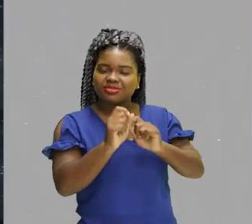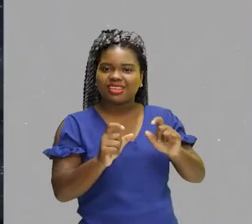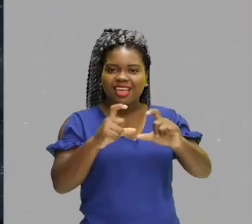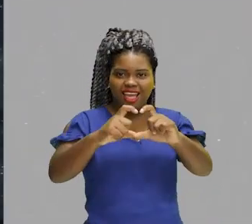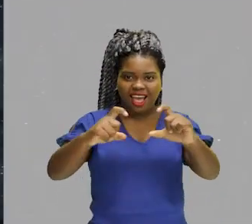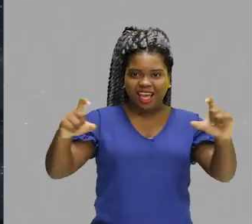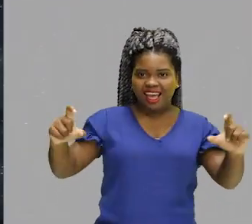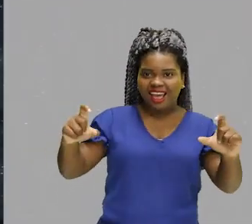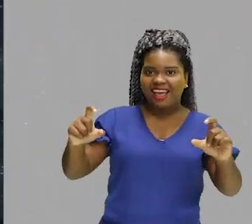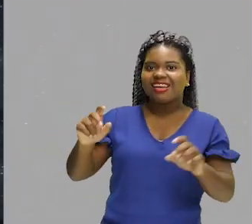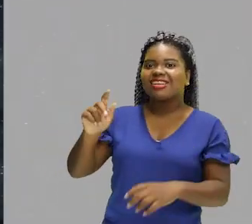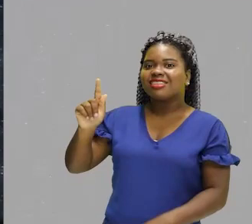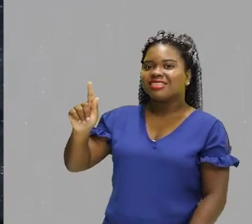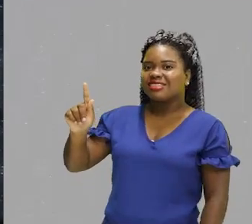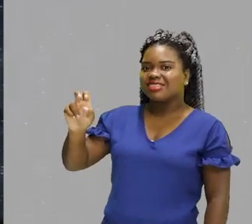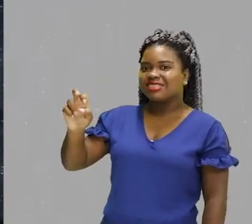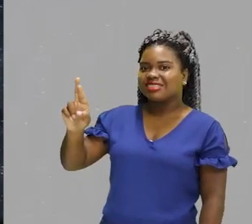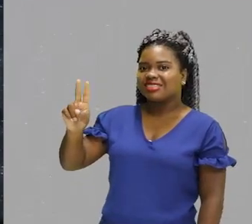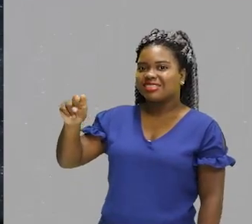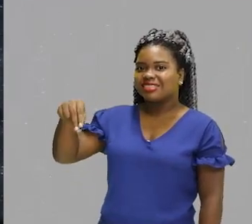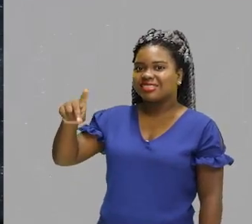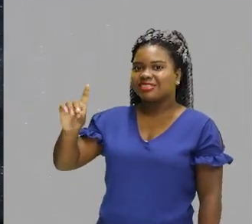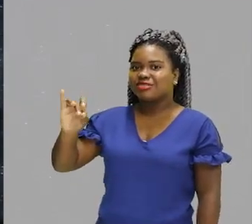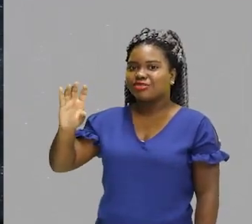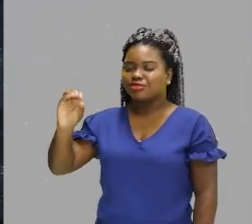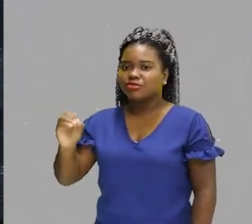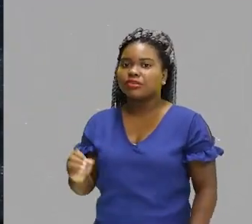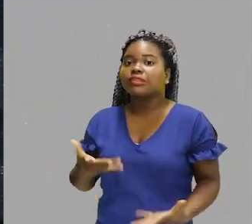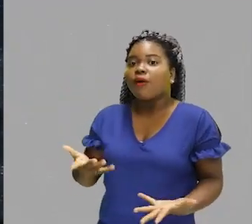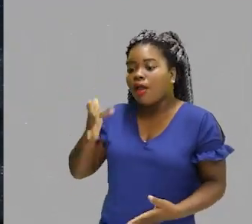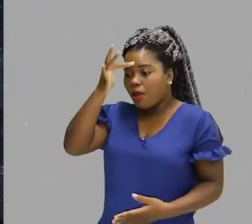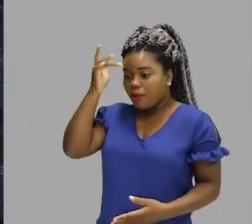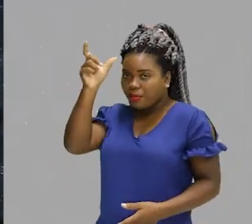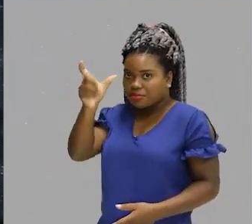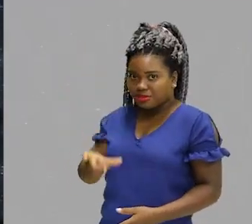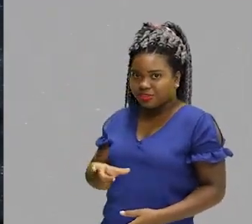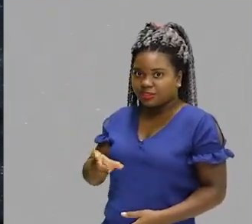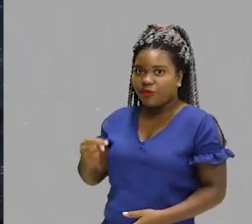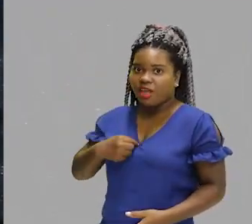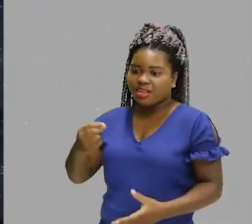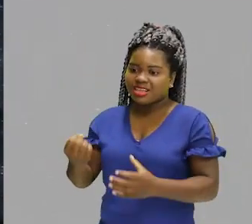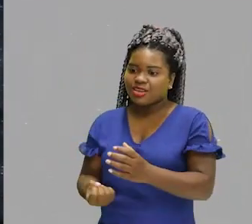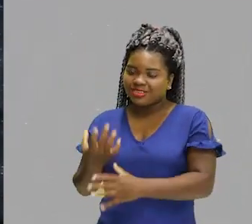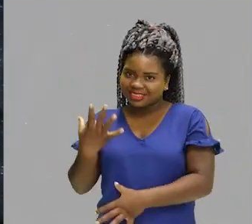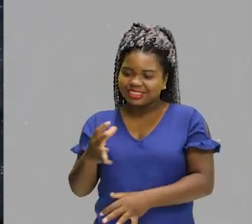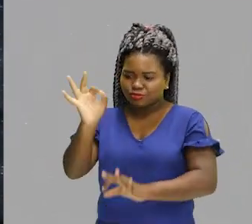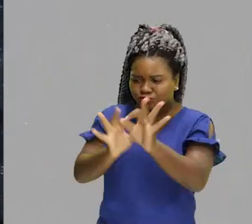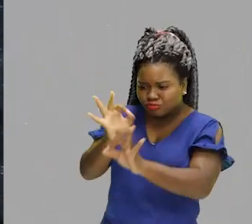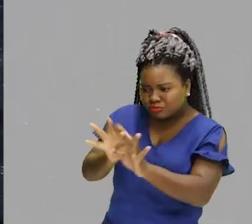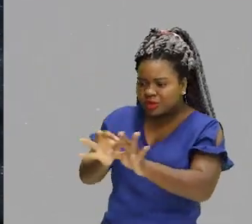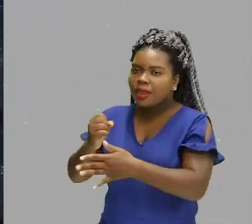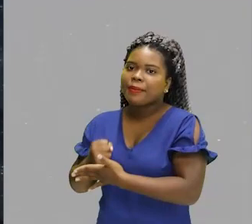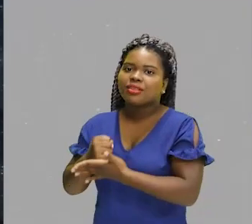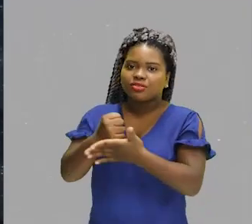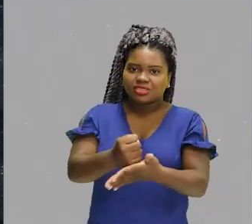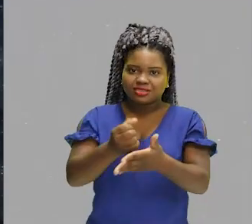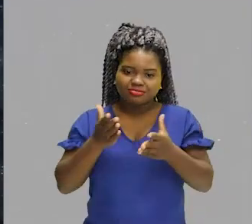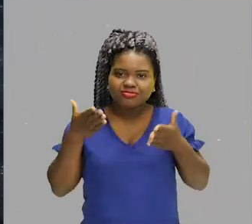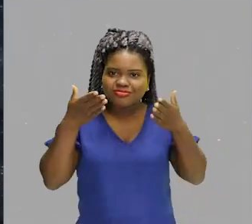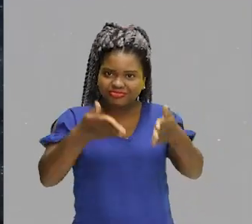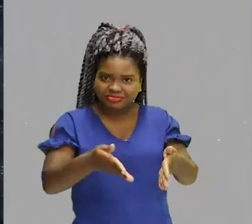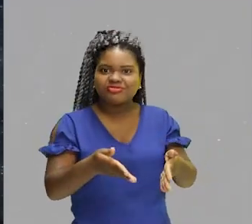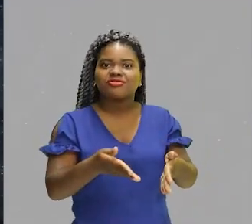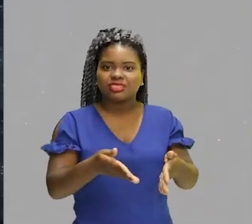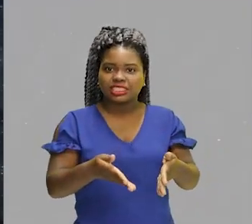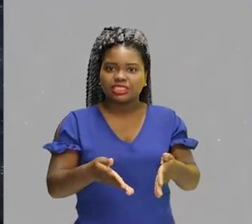ojo. Essa aqui é a nossa personagem, tá? É uma personagem que eu criei para nos ajudar, para focar naquilo